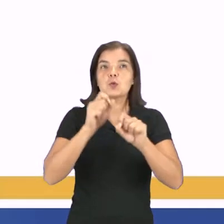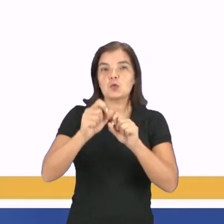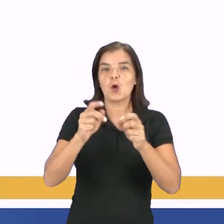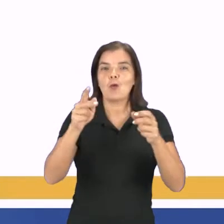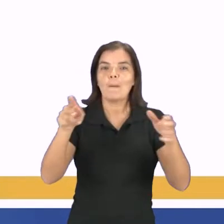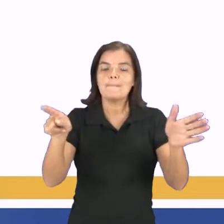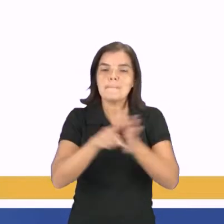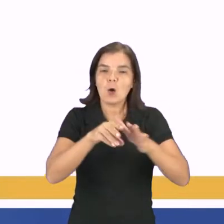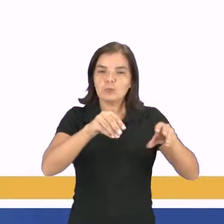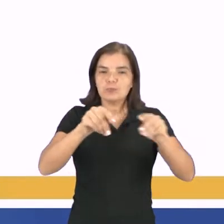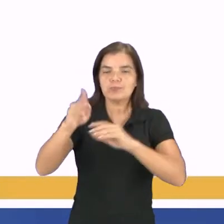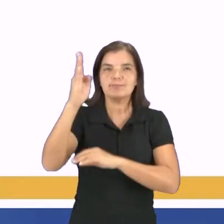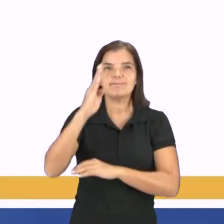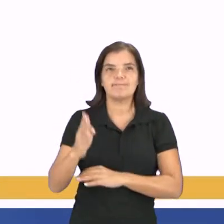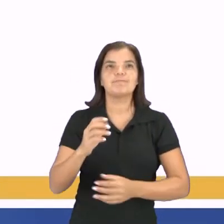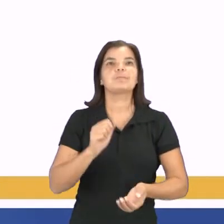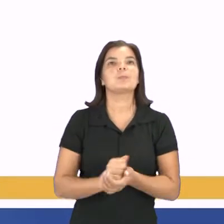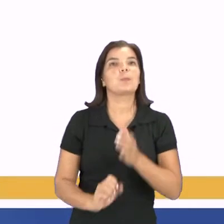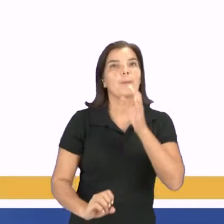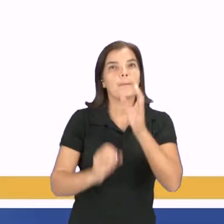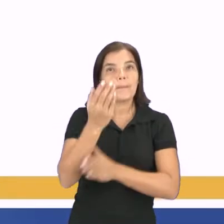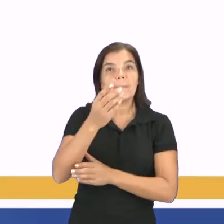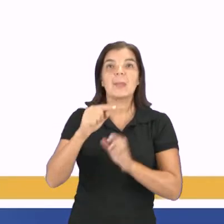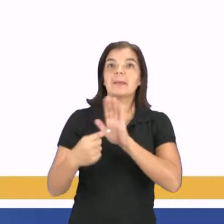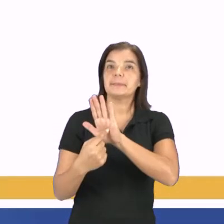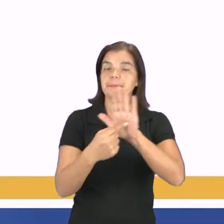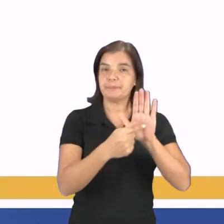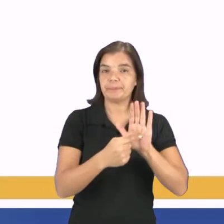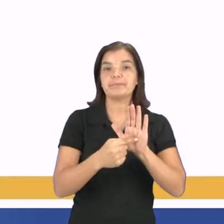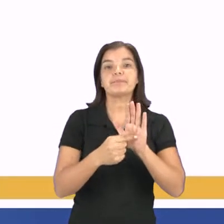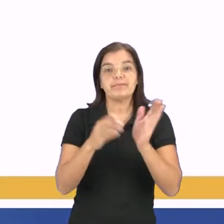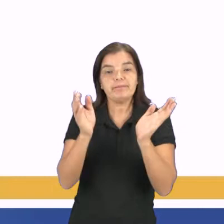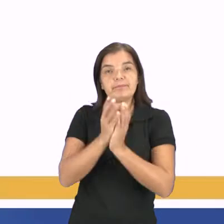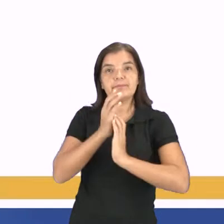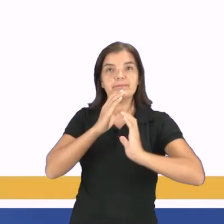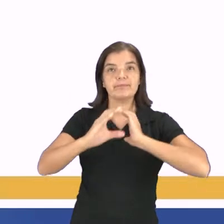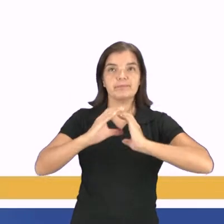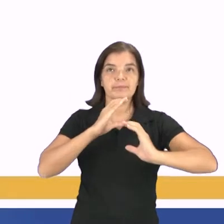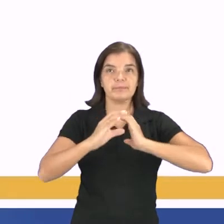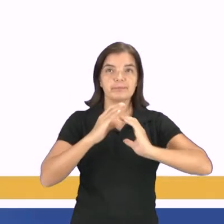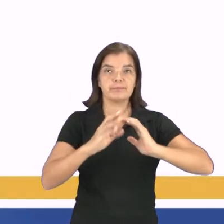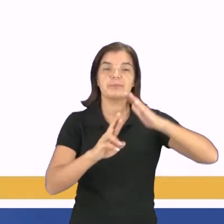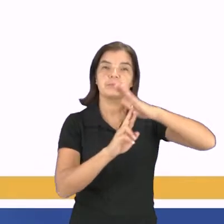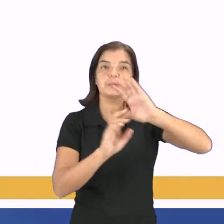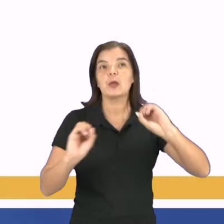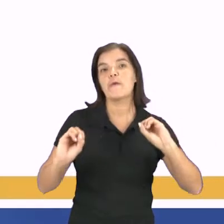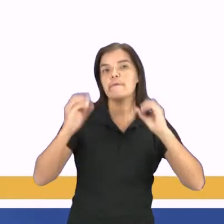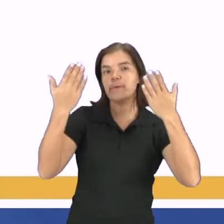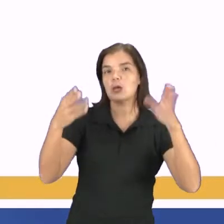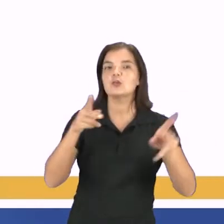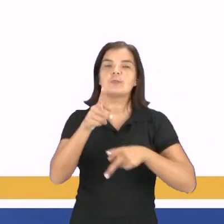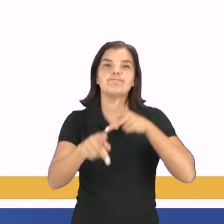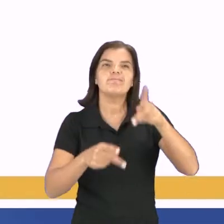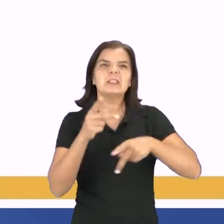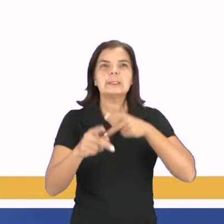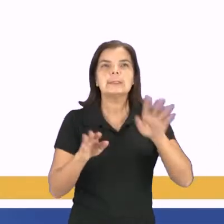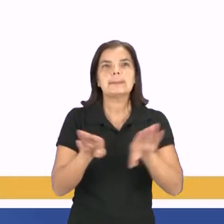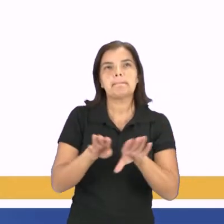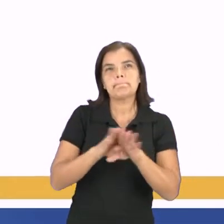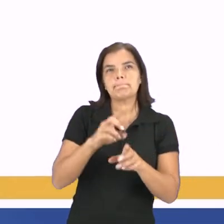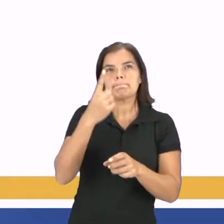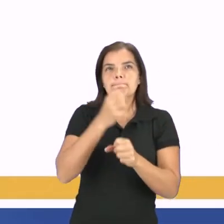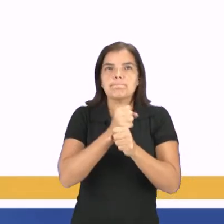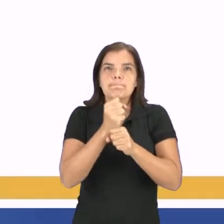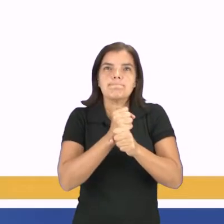pelo território brasileiro, realizando pequenas apresentações no fonógrafo em feiras e em festas populares. Após cerca de um